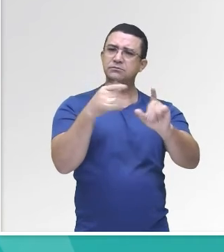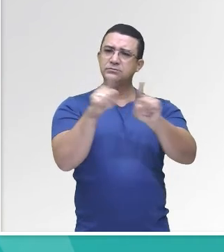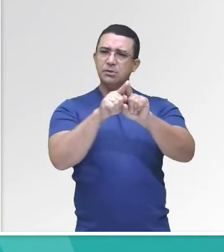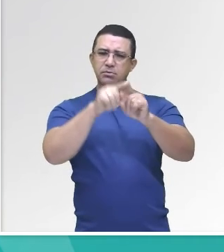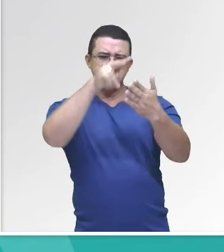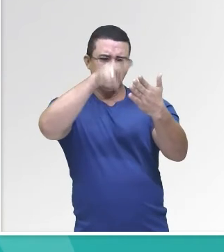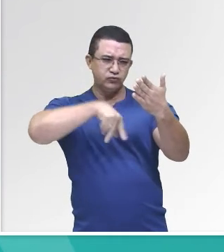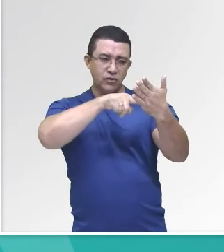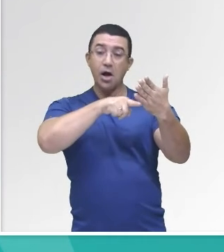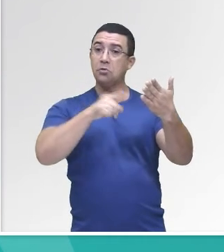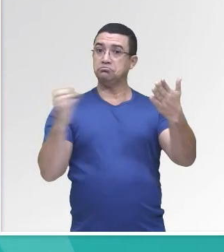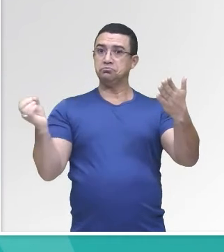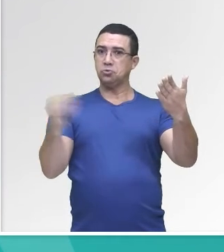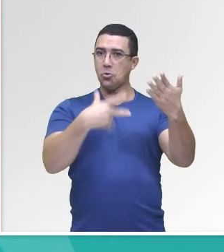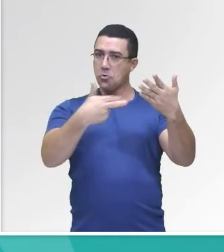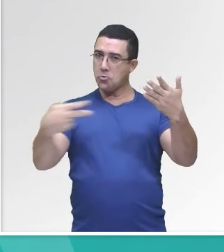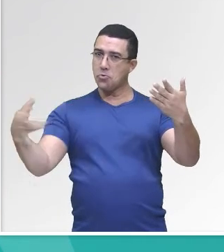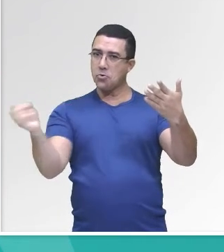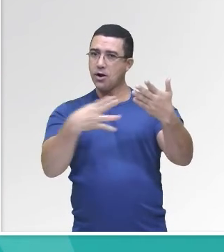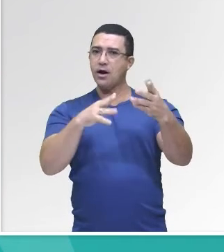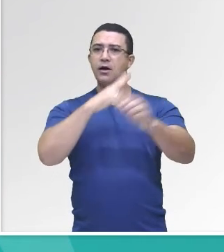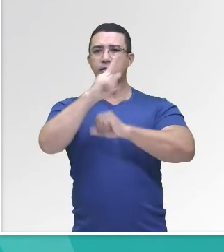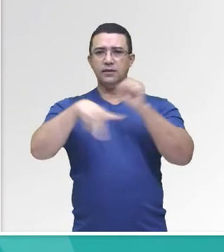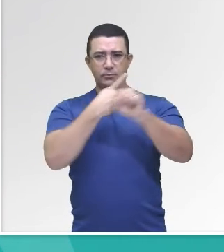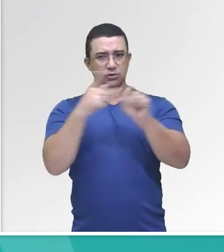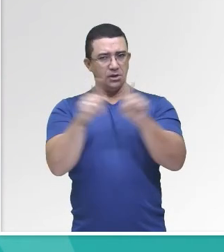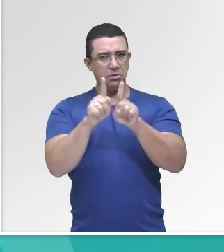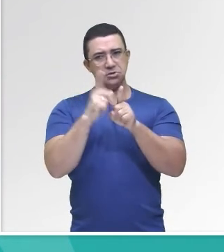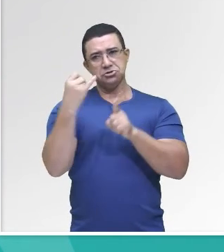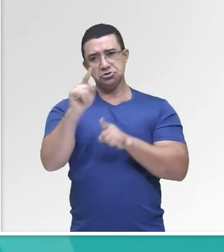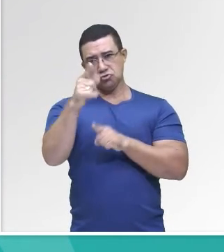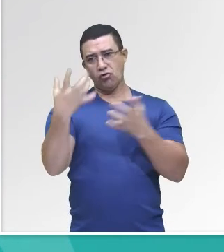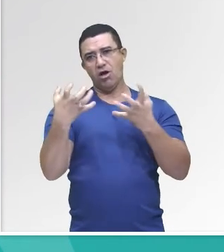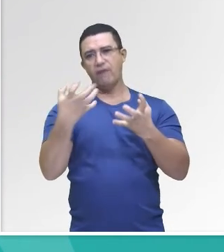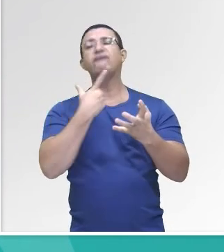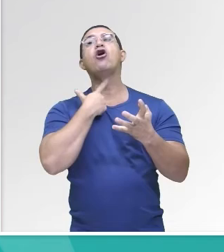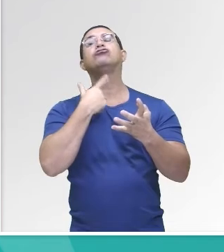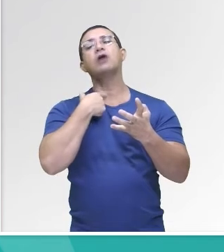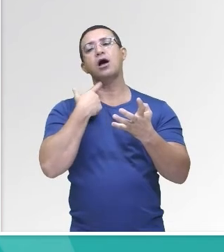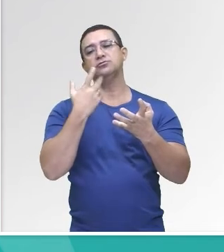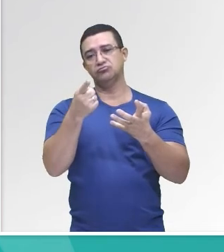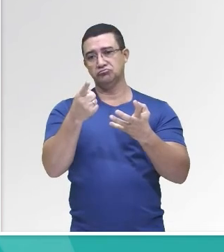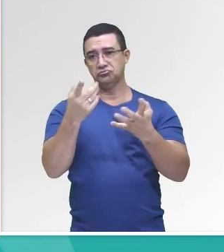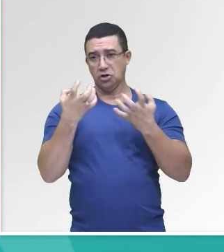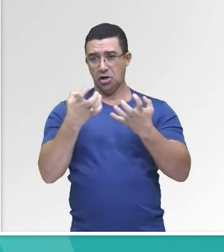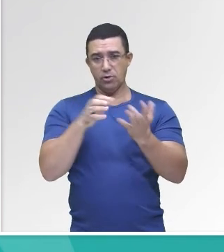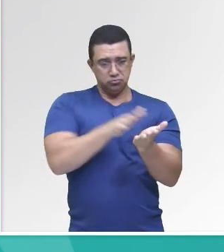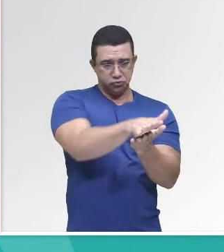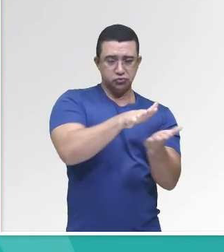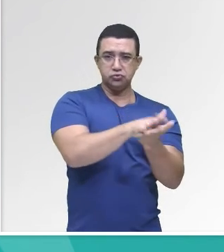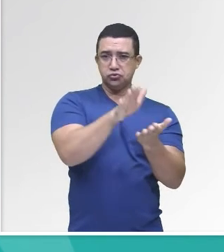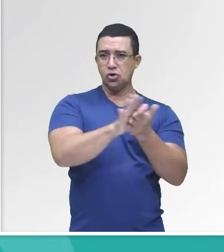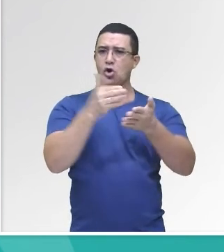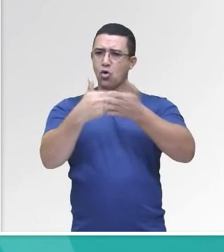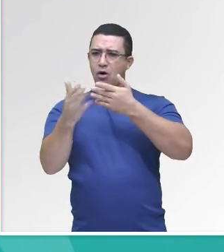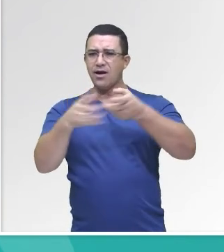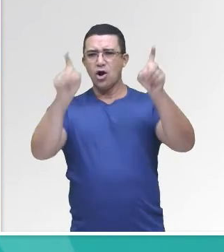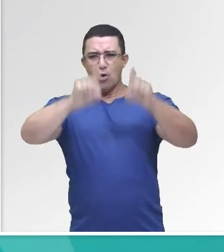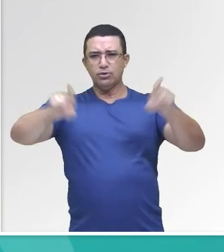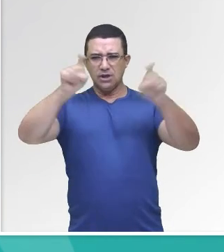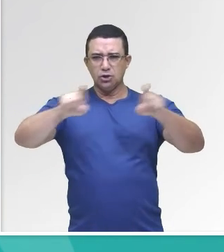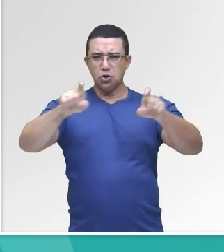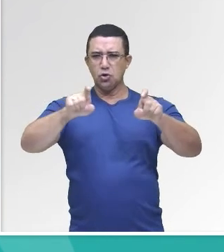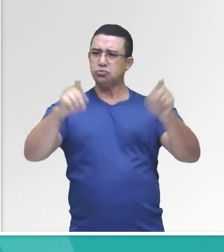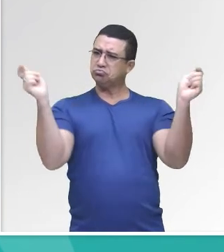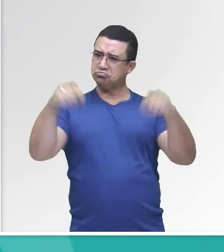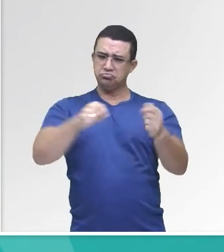linha. Assim, imprimirlos quando os necessites desde qualquer ordenar. Então, ele coloca aqui